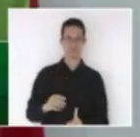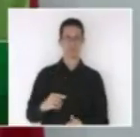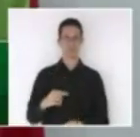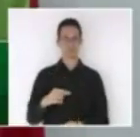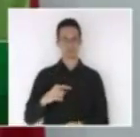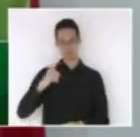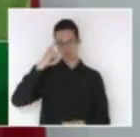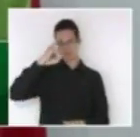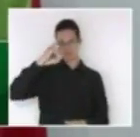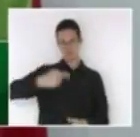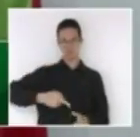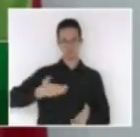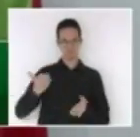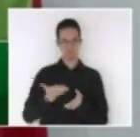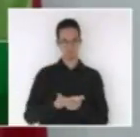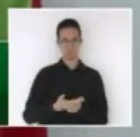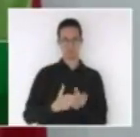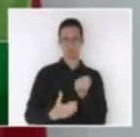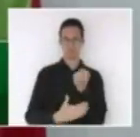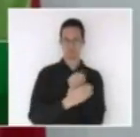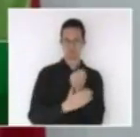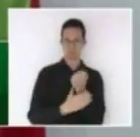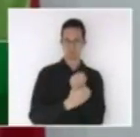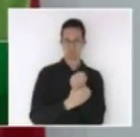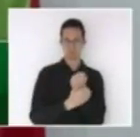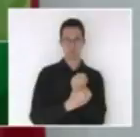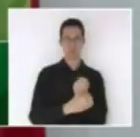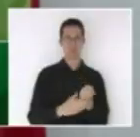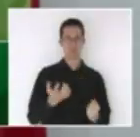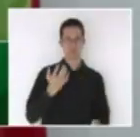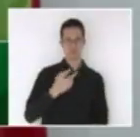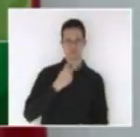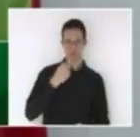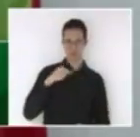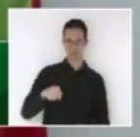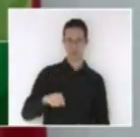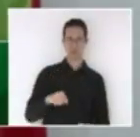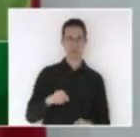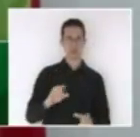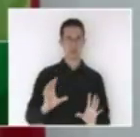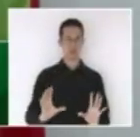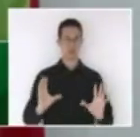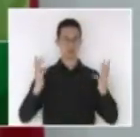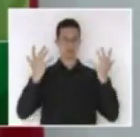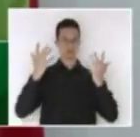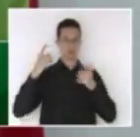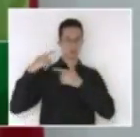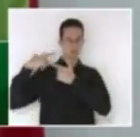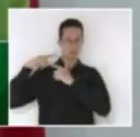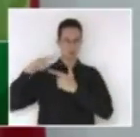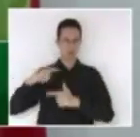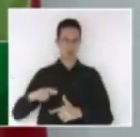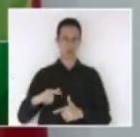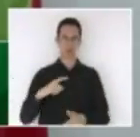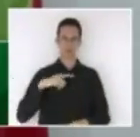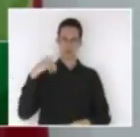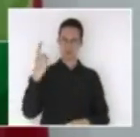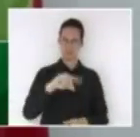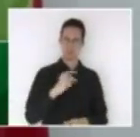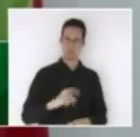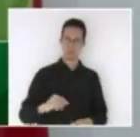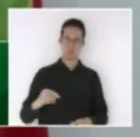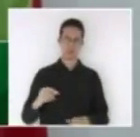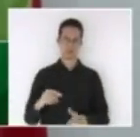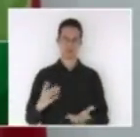segurança ou liminares, querendo dizer que os nossos eventos tradicionalistas, ali nós estamos praticando maus tratos. Sabendo nós que